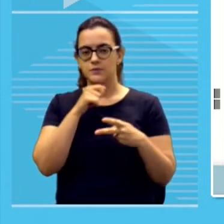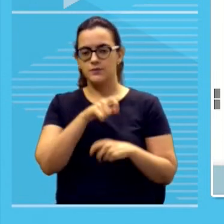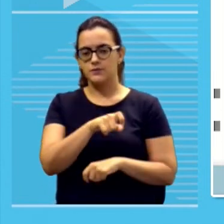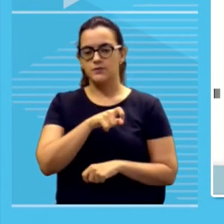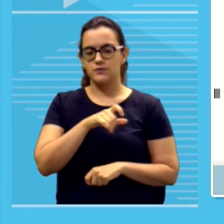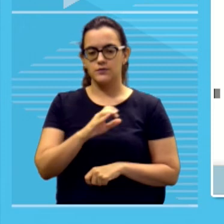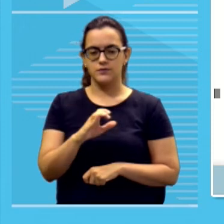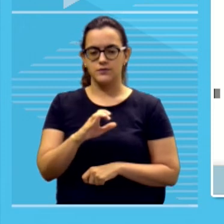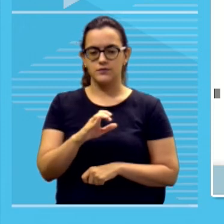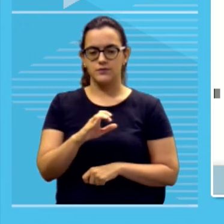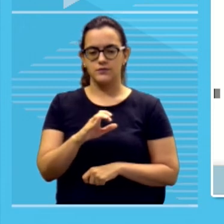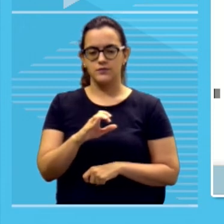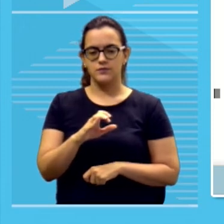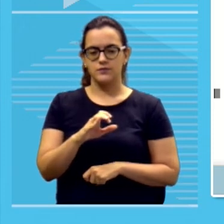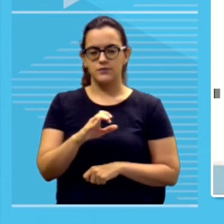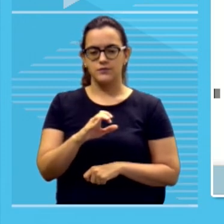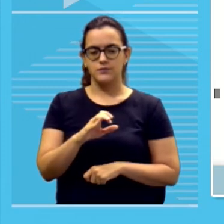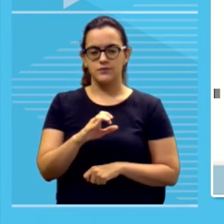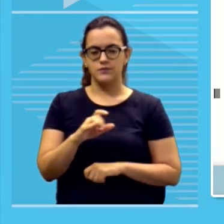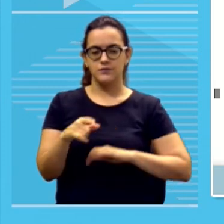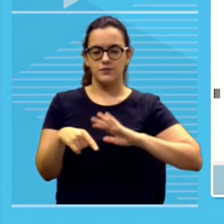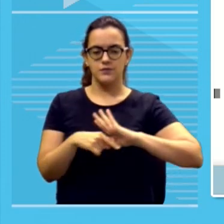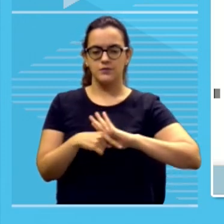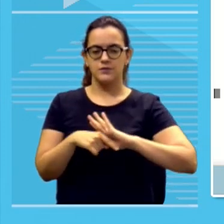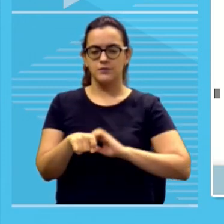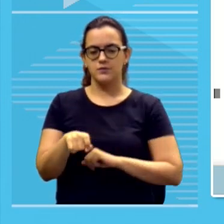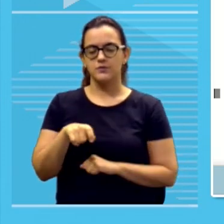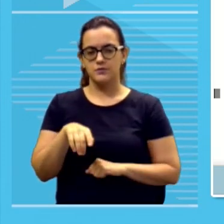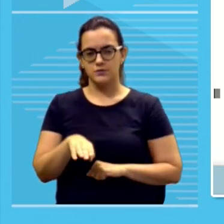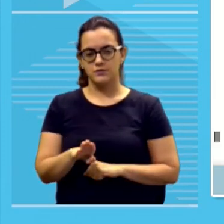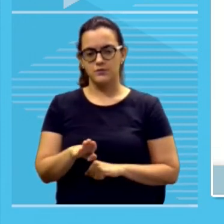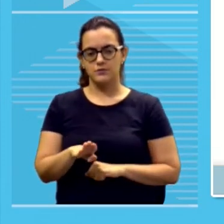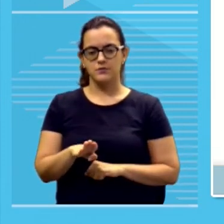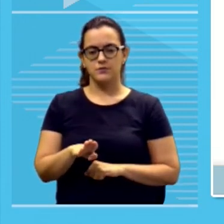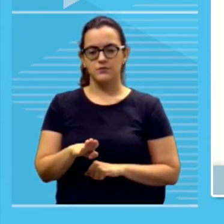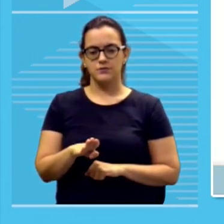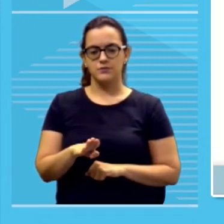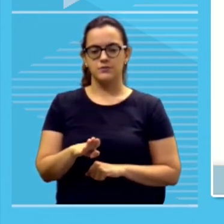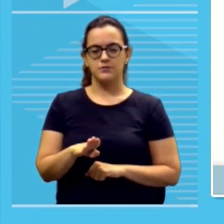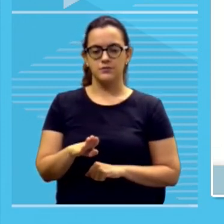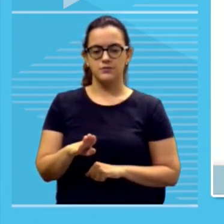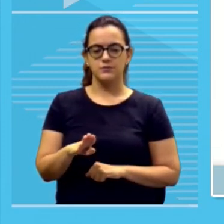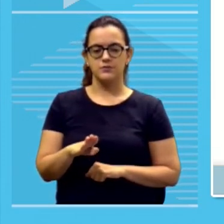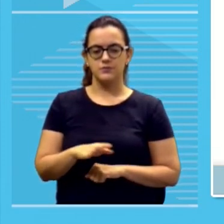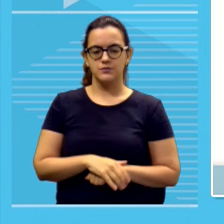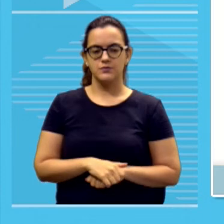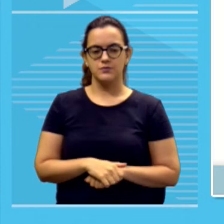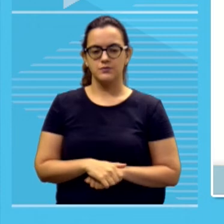é 4 menos o x b que é menos 4 ó